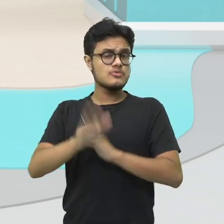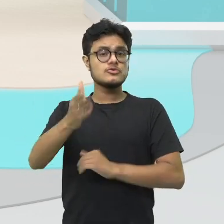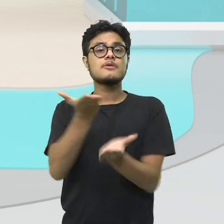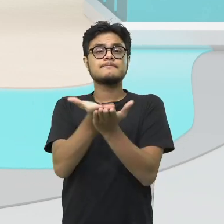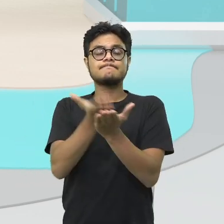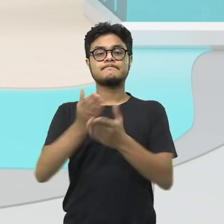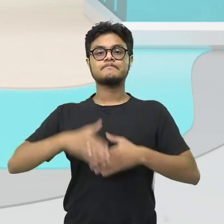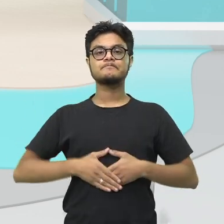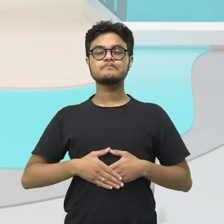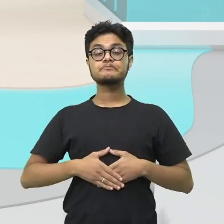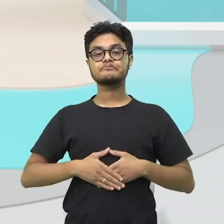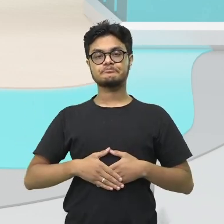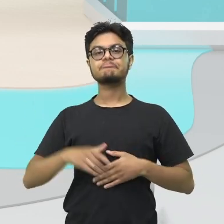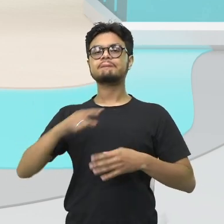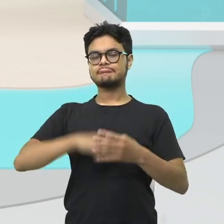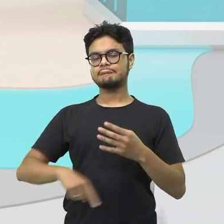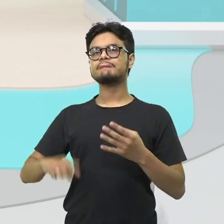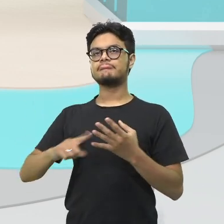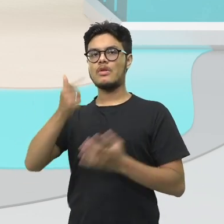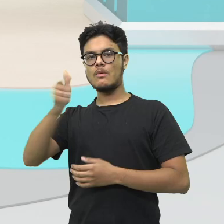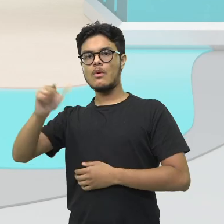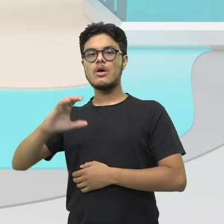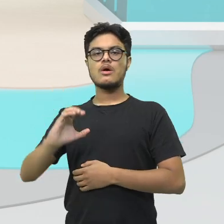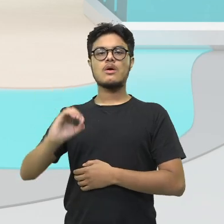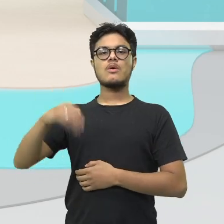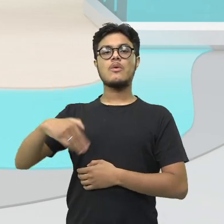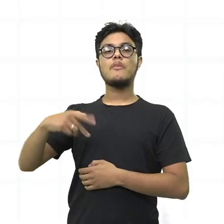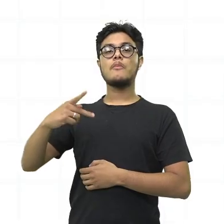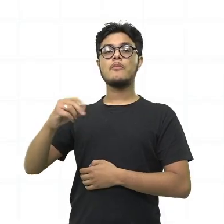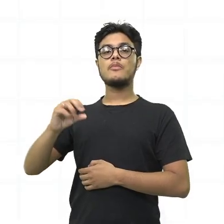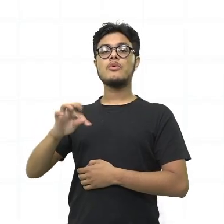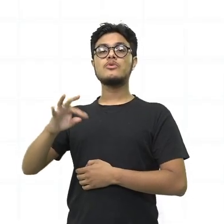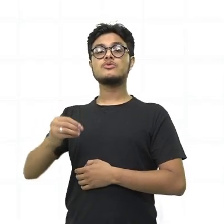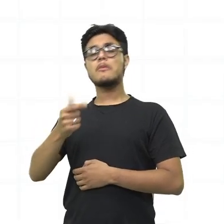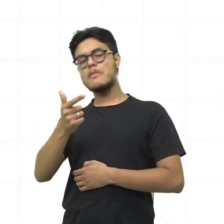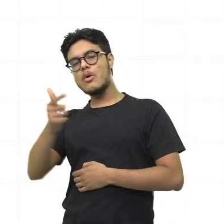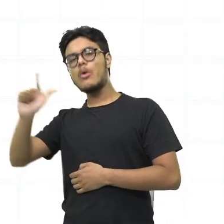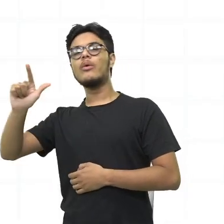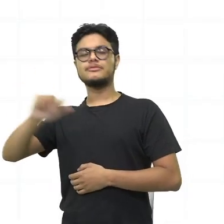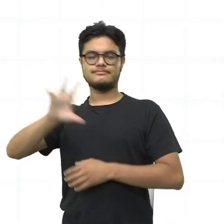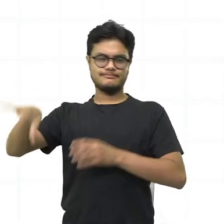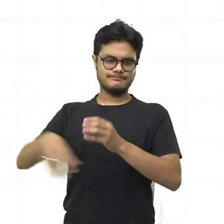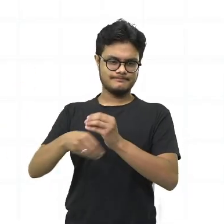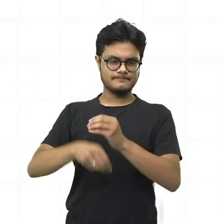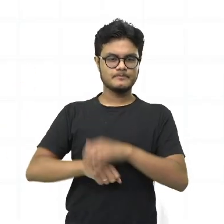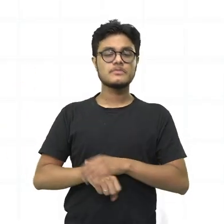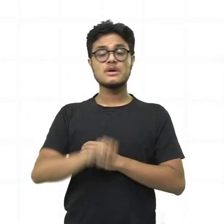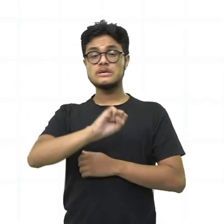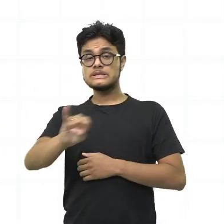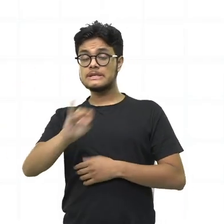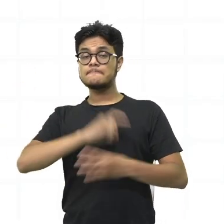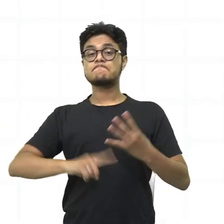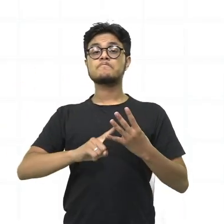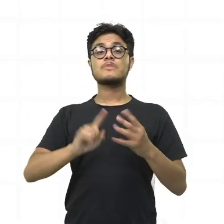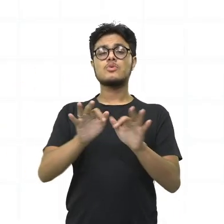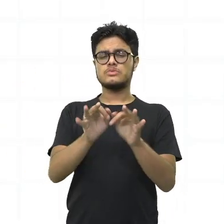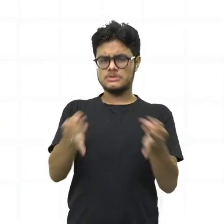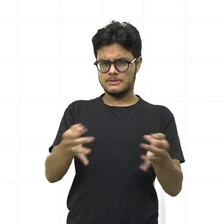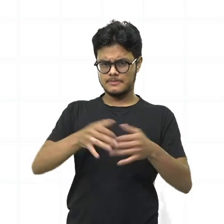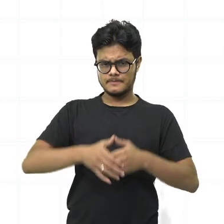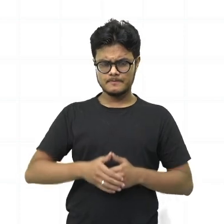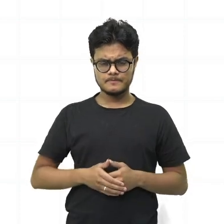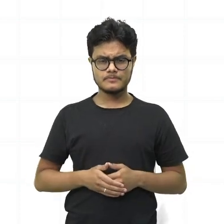radical. E o composto vem mais de um radical, isso que nós vamos ver agora. Olha só. Se no simples, né, eu tenho